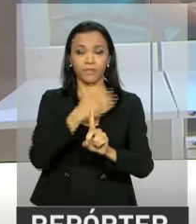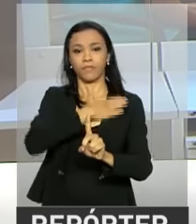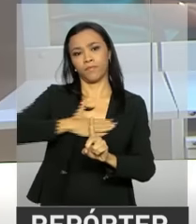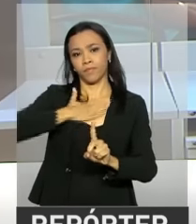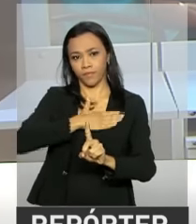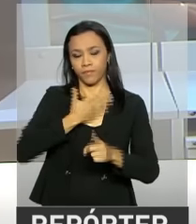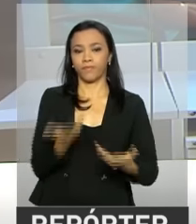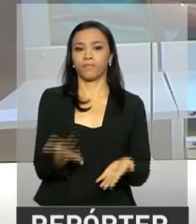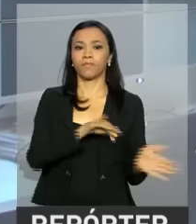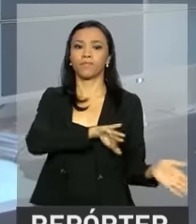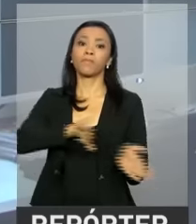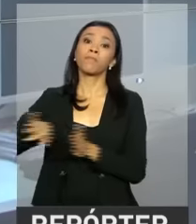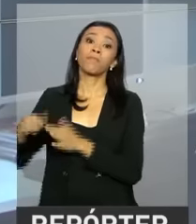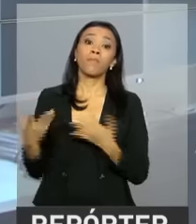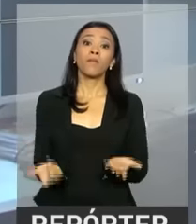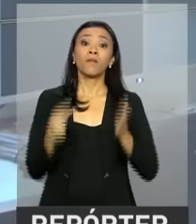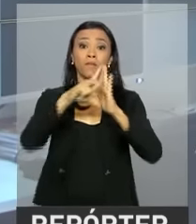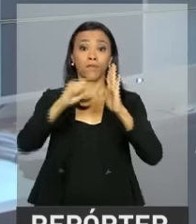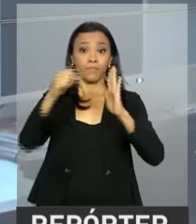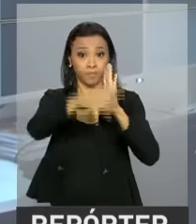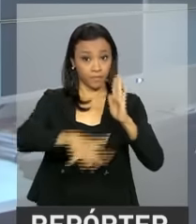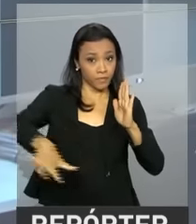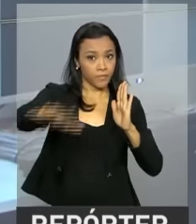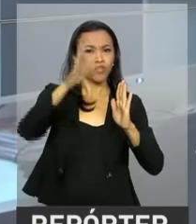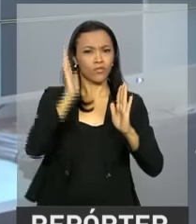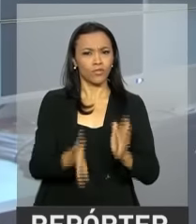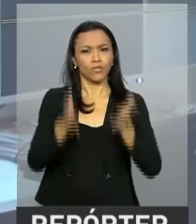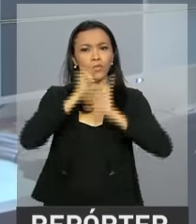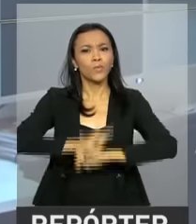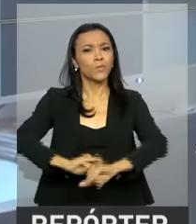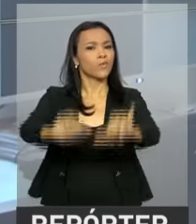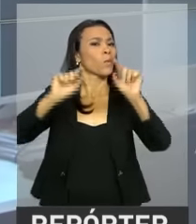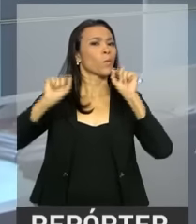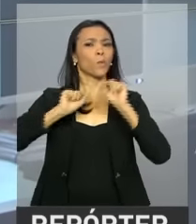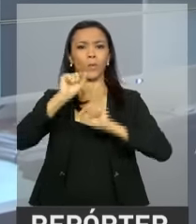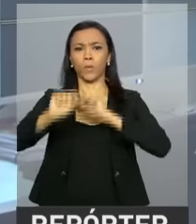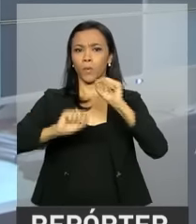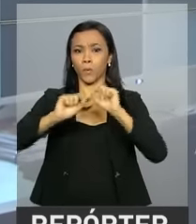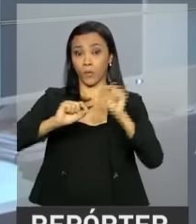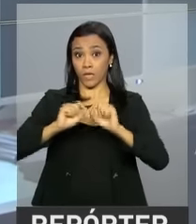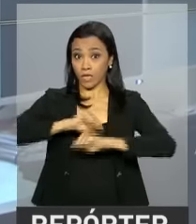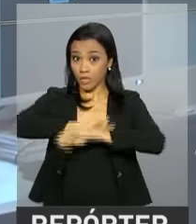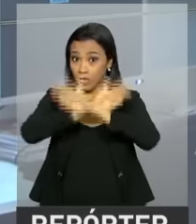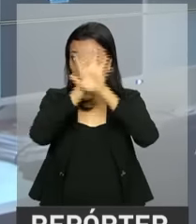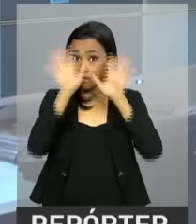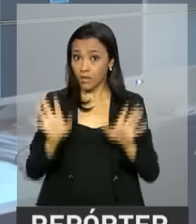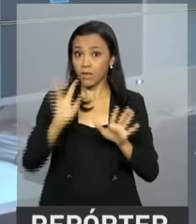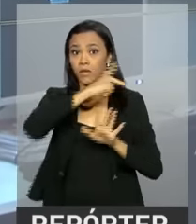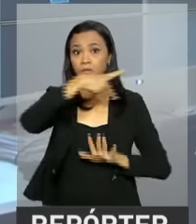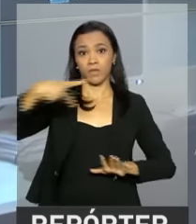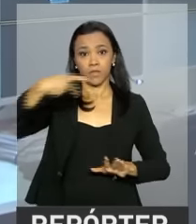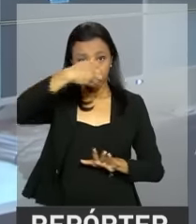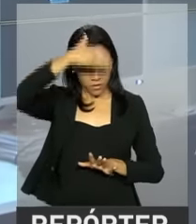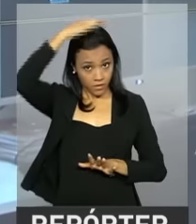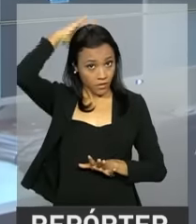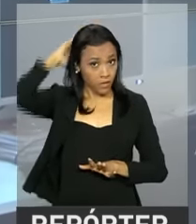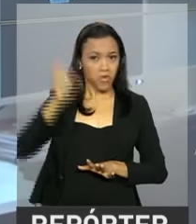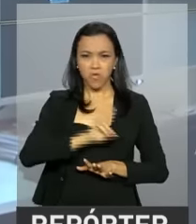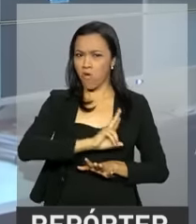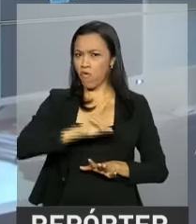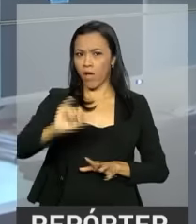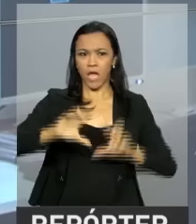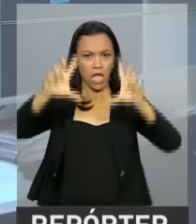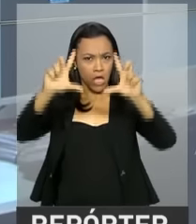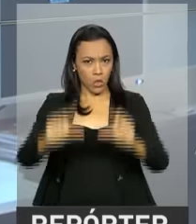30 de agosto o Palácio do Planalto divulgou nota esclarecendo que o presidente em exercício Michel Temer não vai